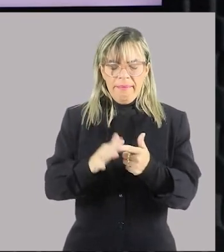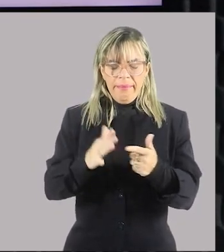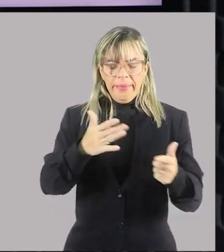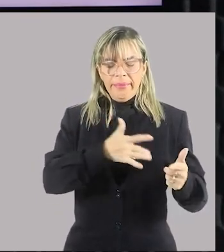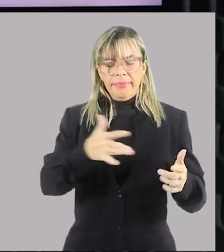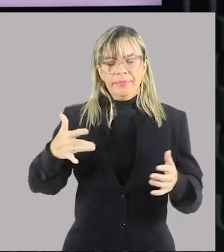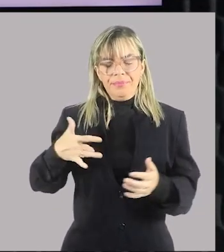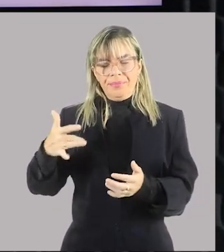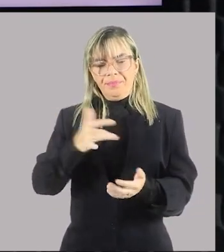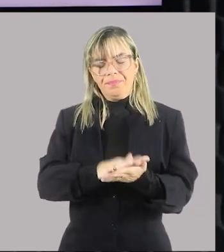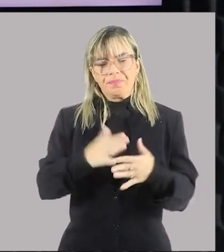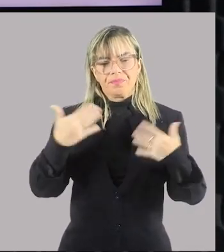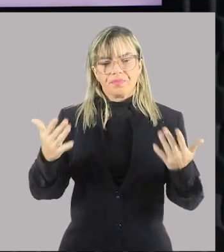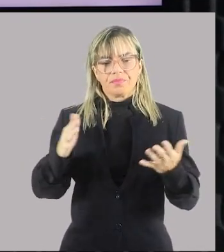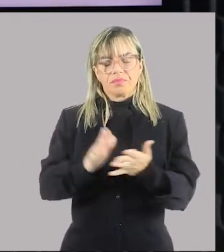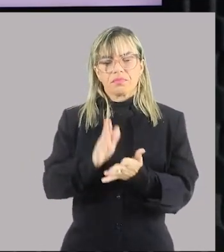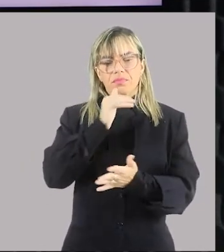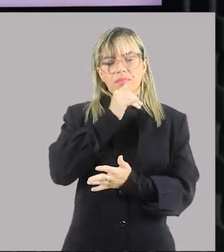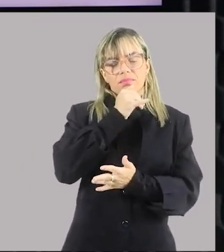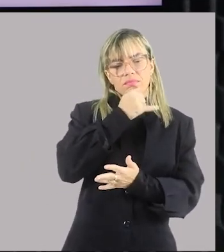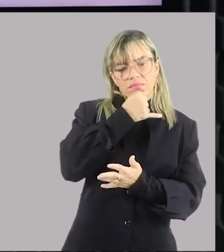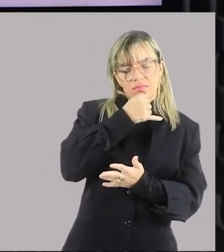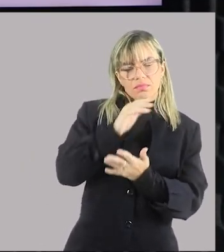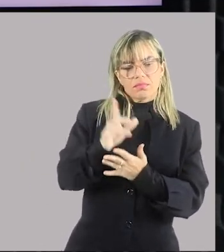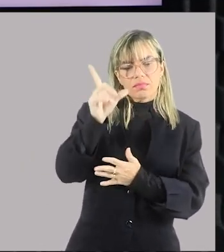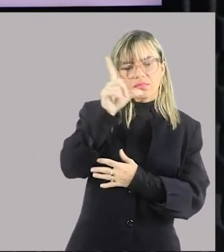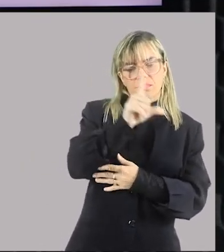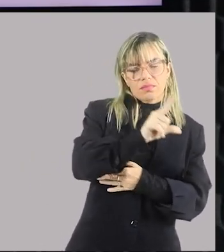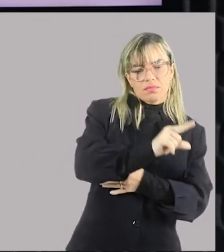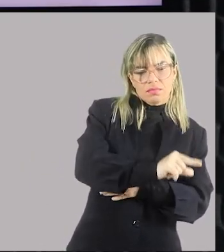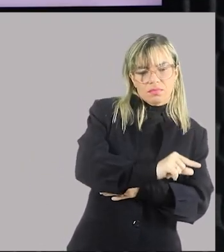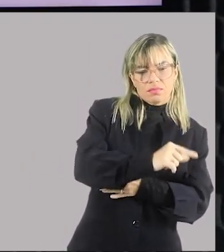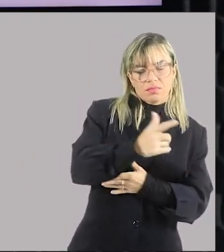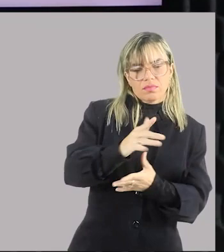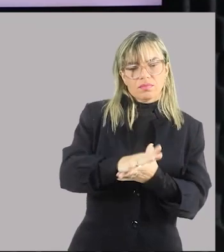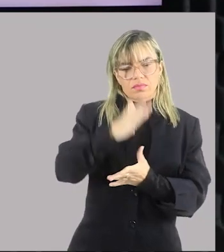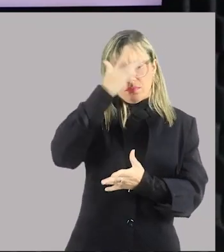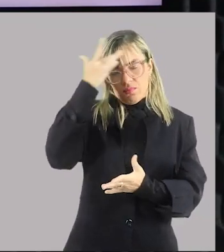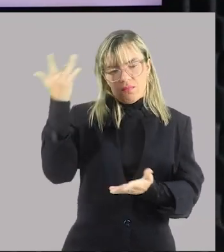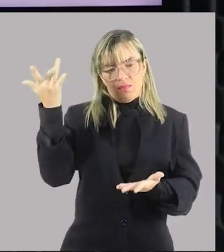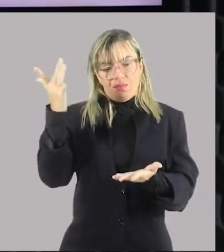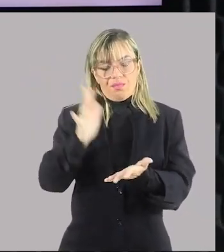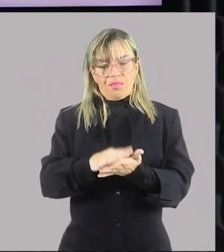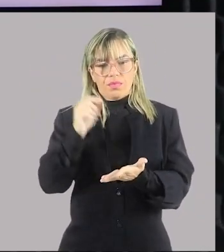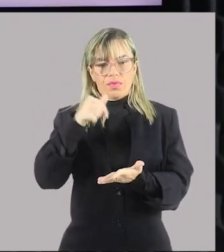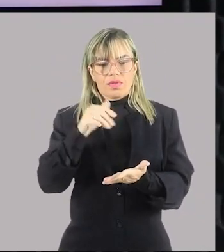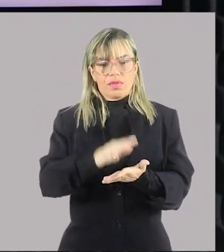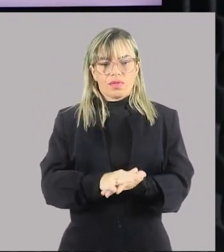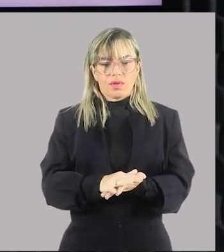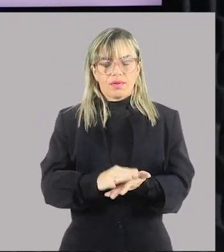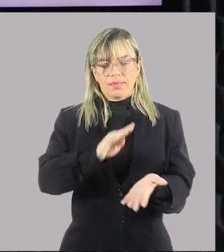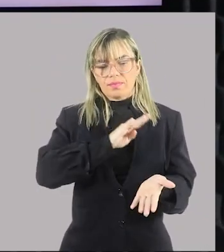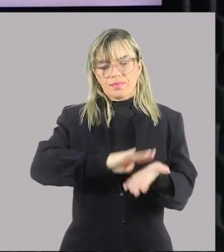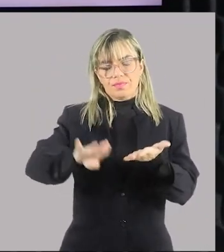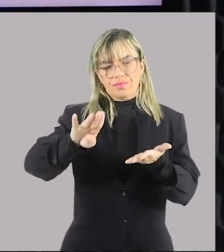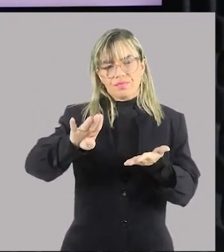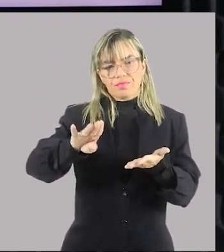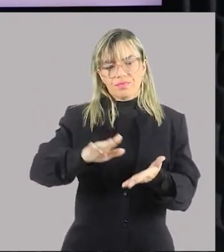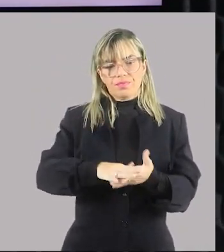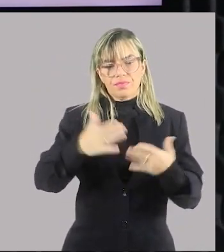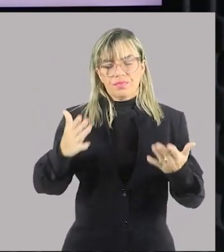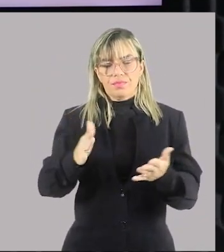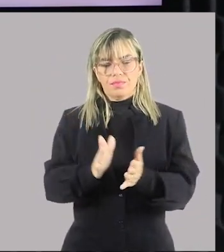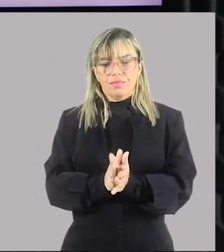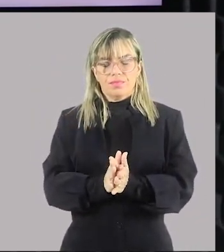infelizmente tiveram o quê? Os que não fecharam reduziram o seu corpo, né, de funcionário, infelizmente tiveram que demitir, e